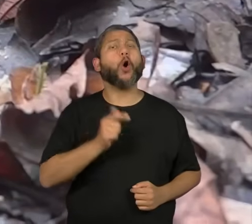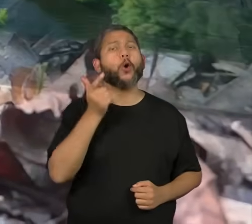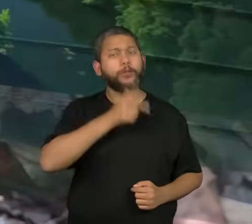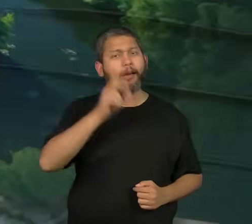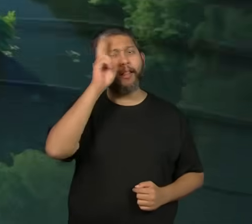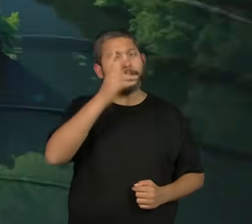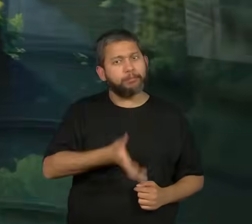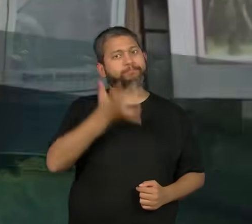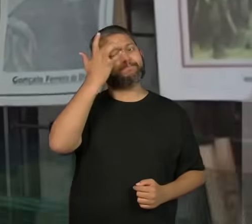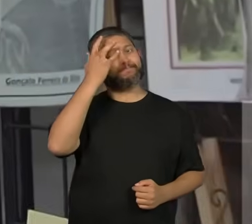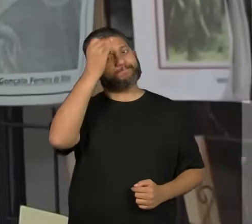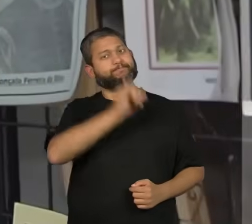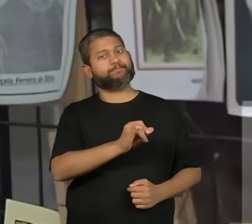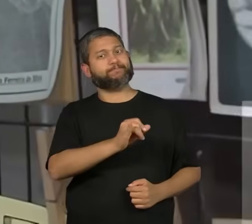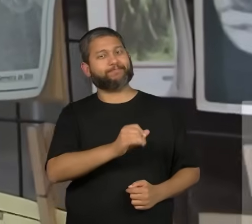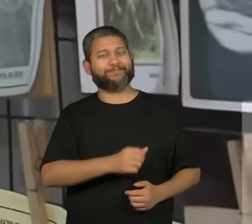elas.